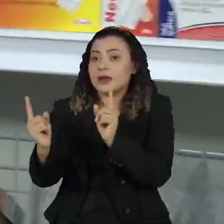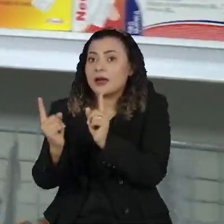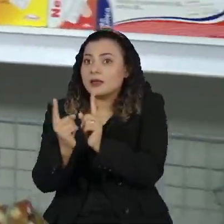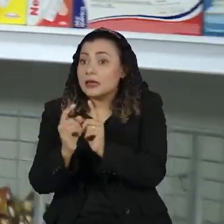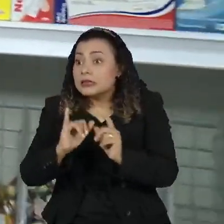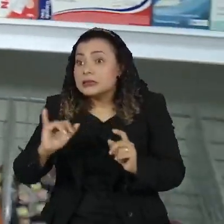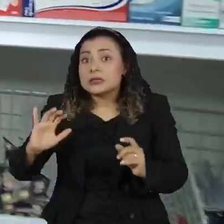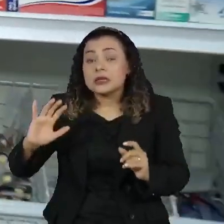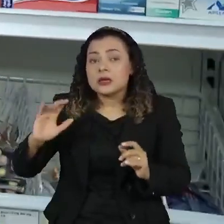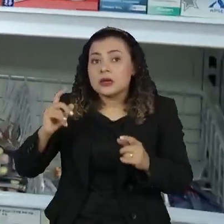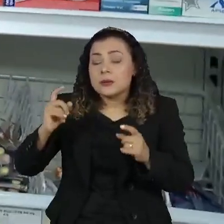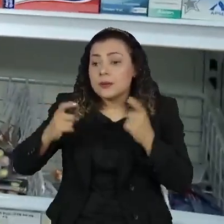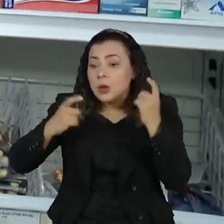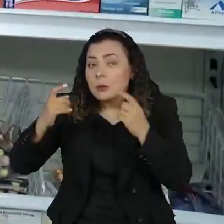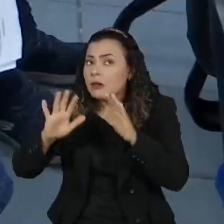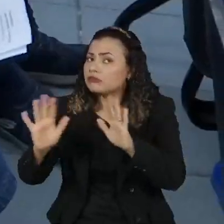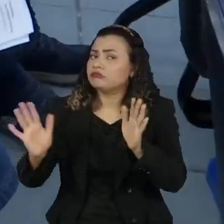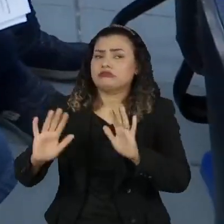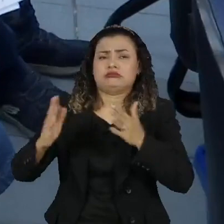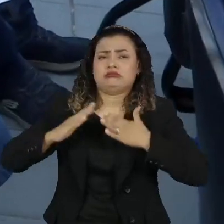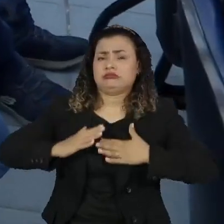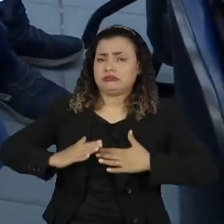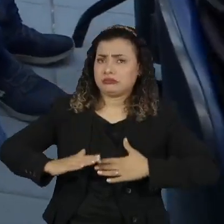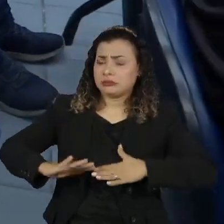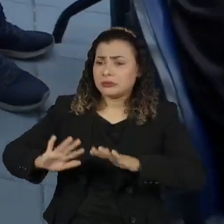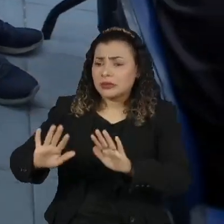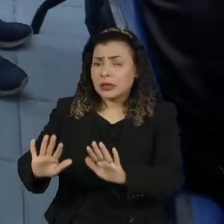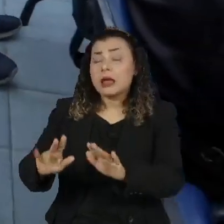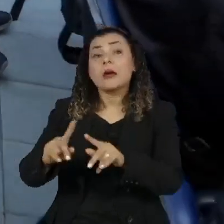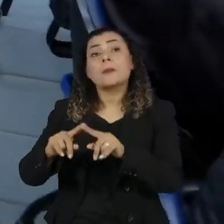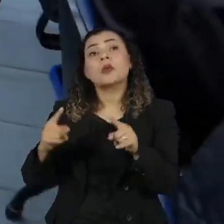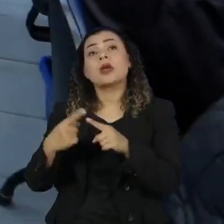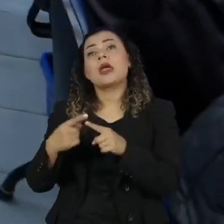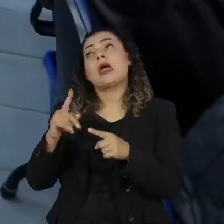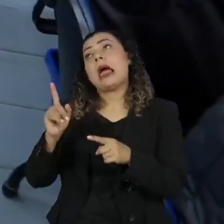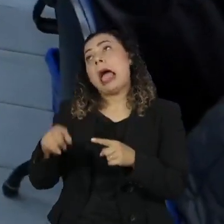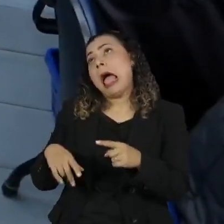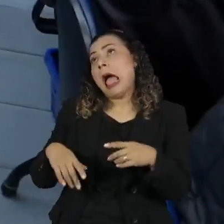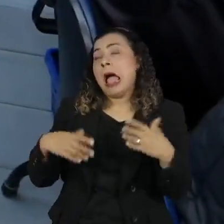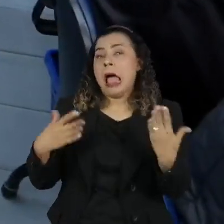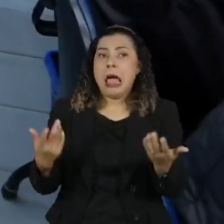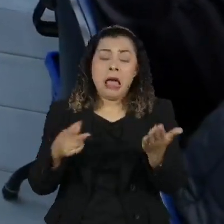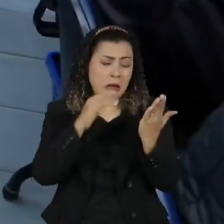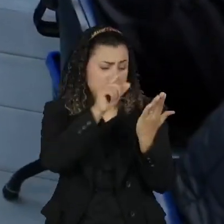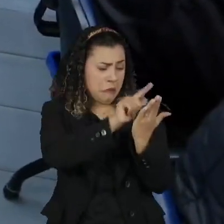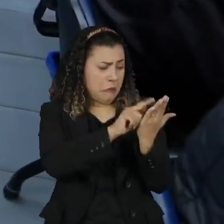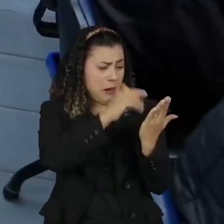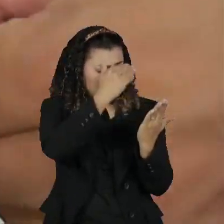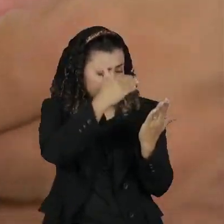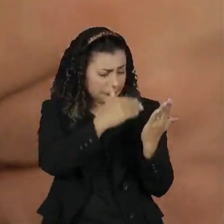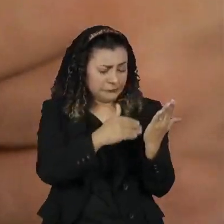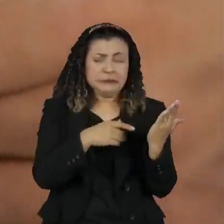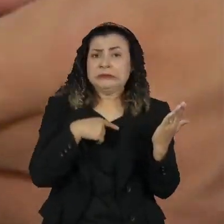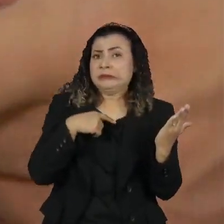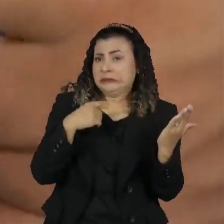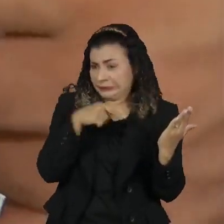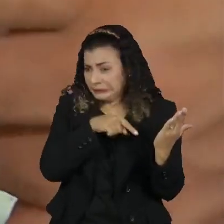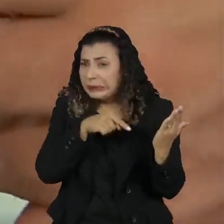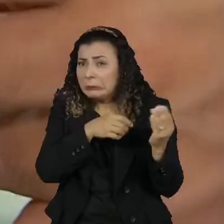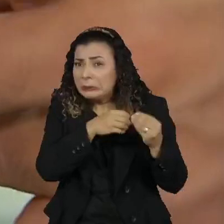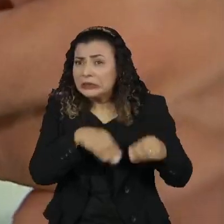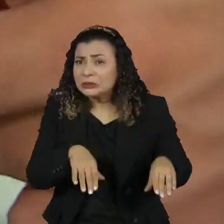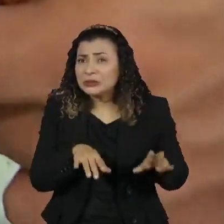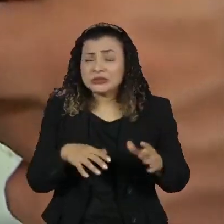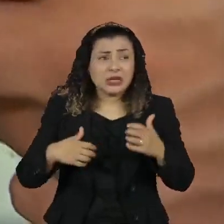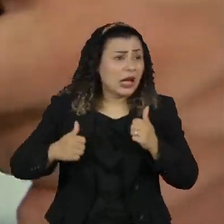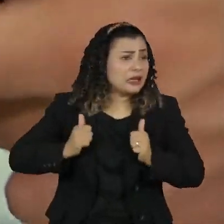ele tem alguma queixa, qualificar a queixa, não é porque é algo que vem de uma sugestionabilidade